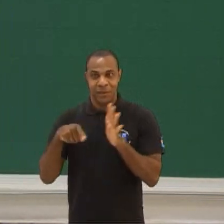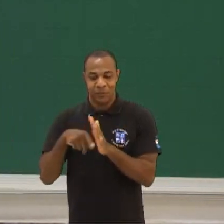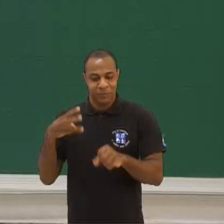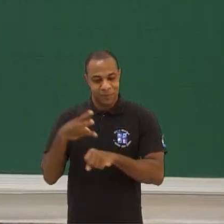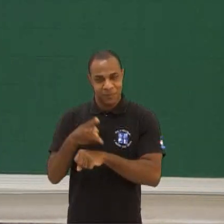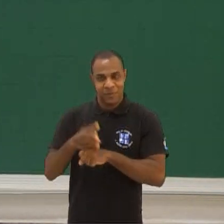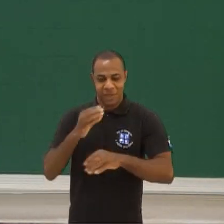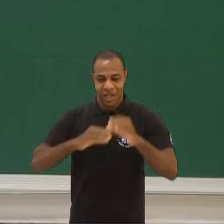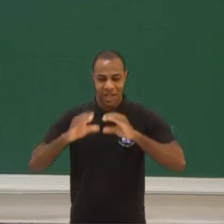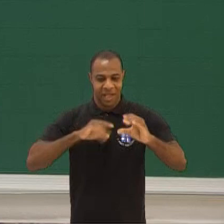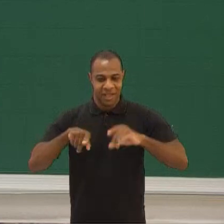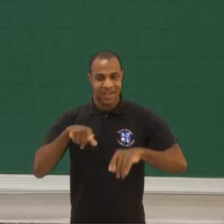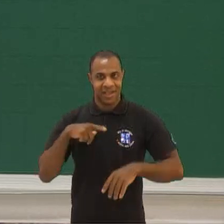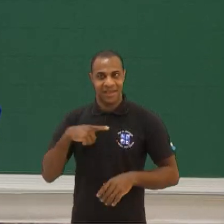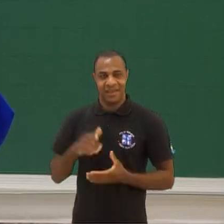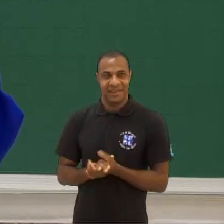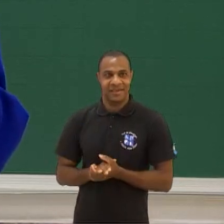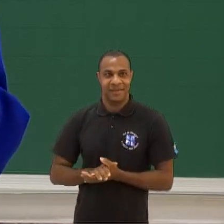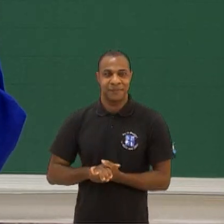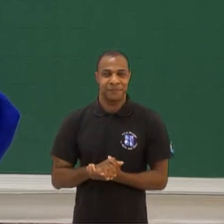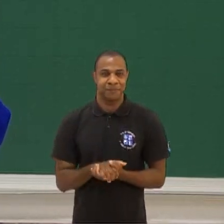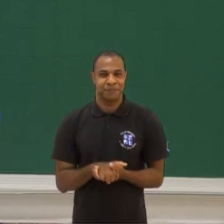ó.